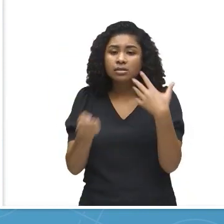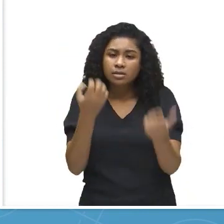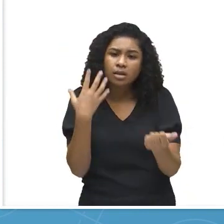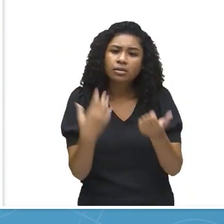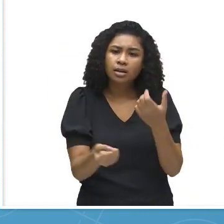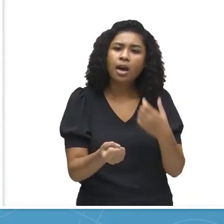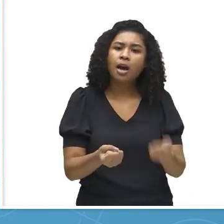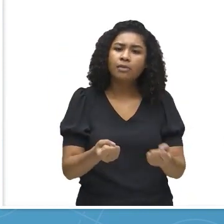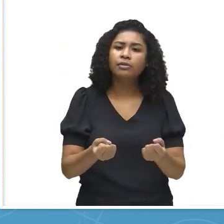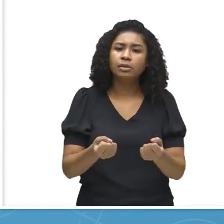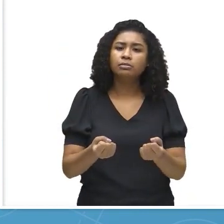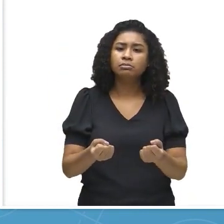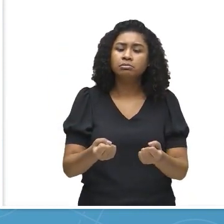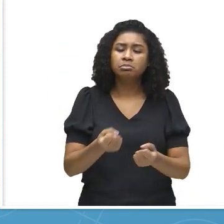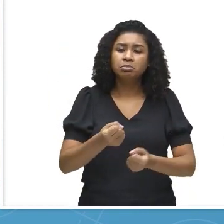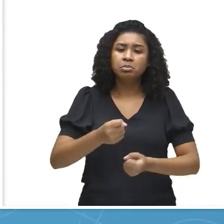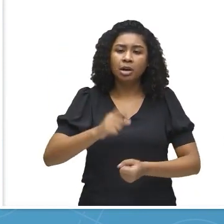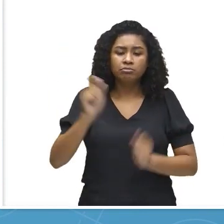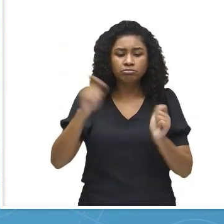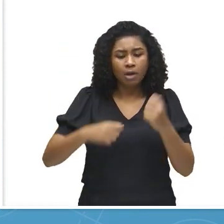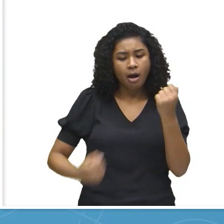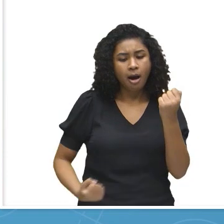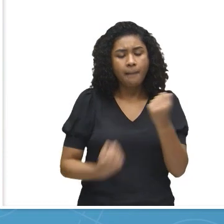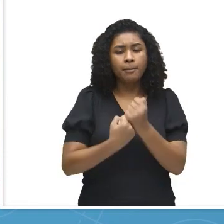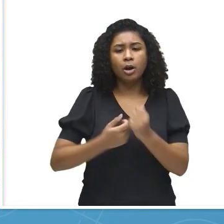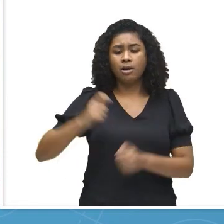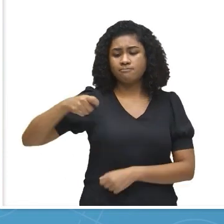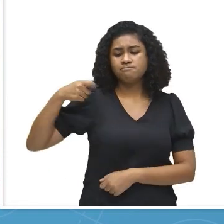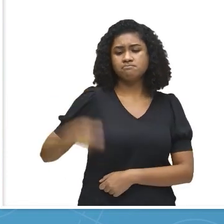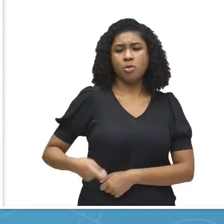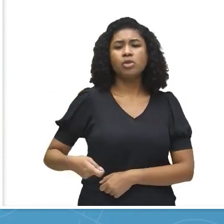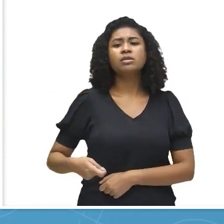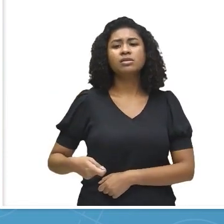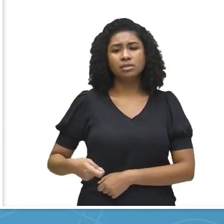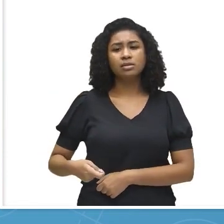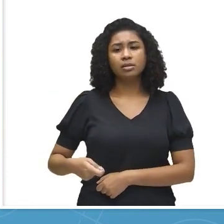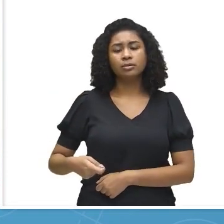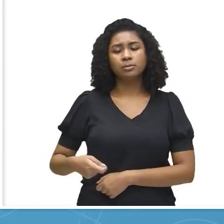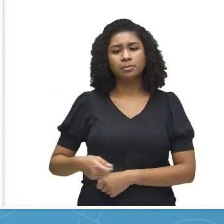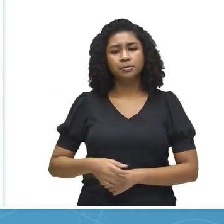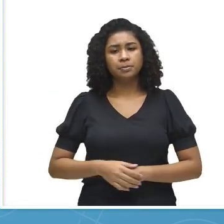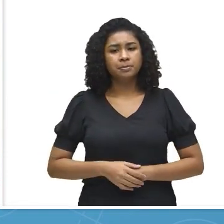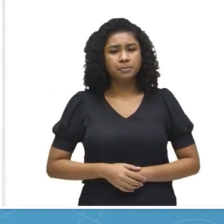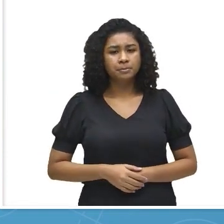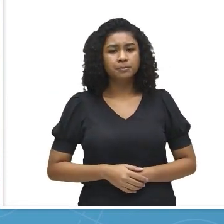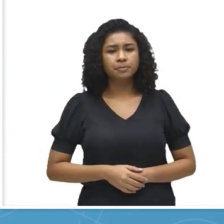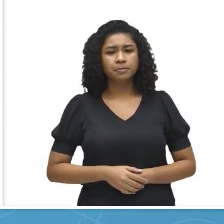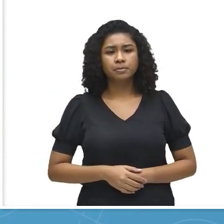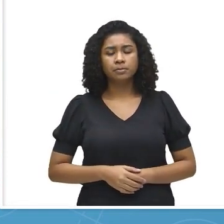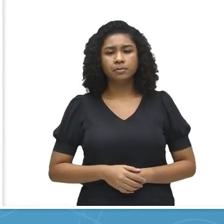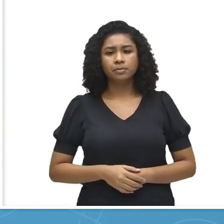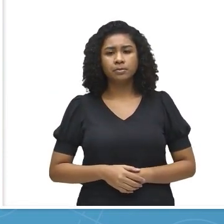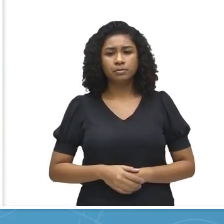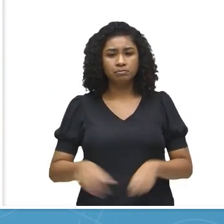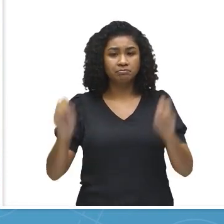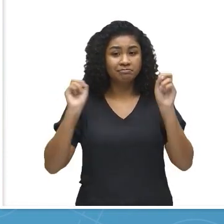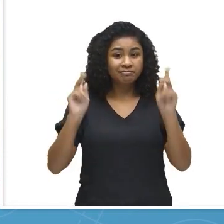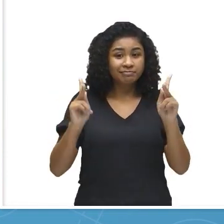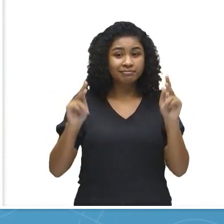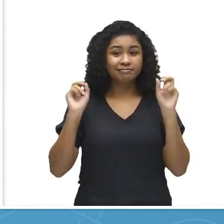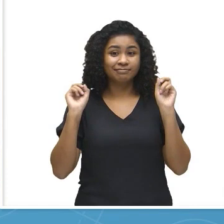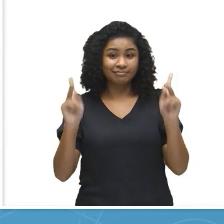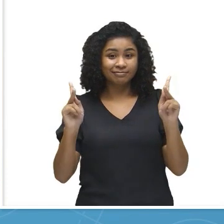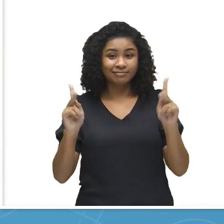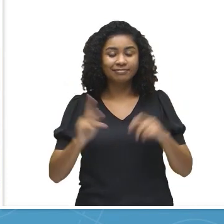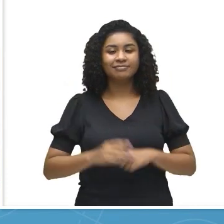referendar dominação dos povos europeus em relação a africanos e até mesmo asiáticos, ok, gente? Vamos